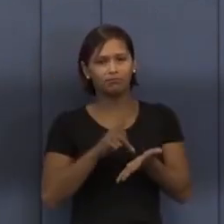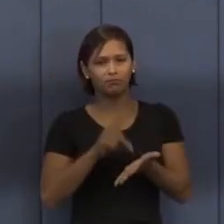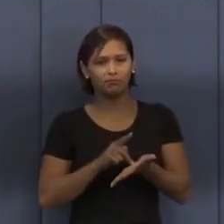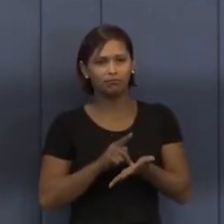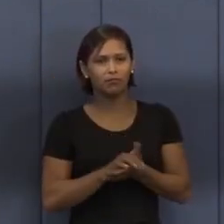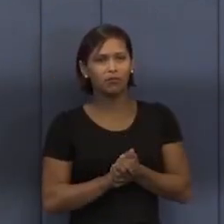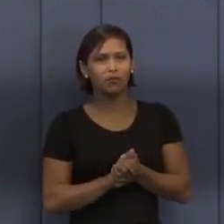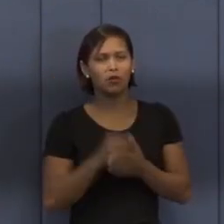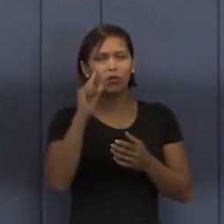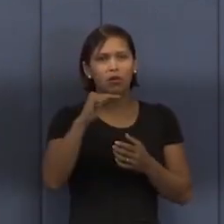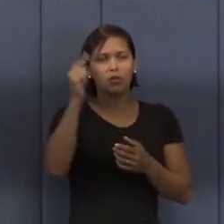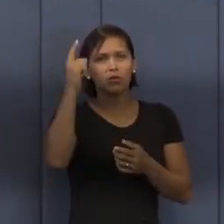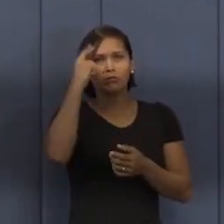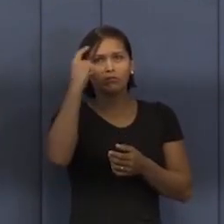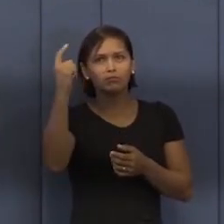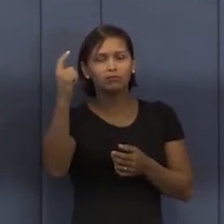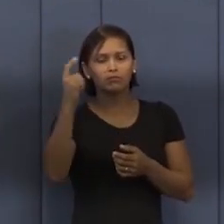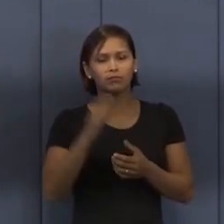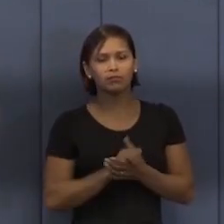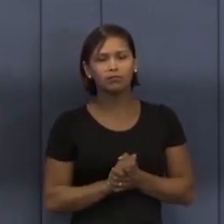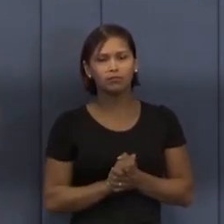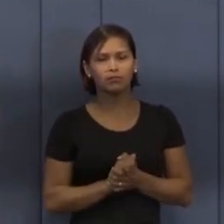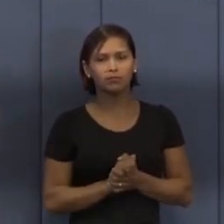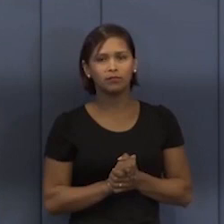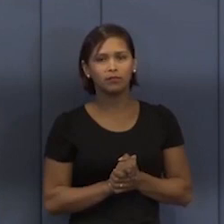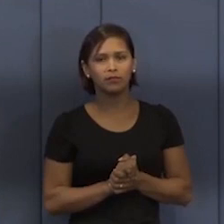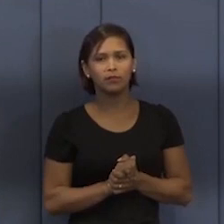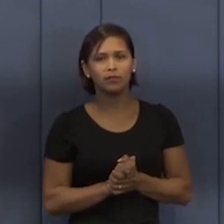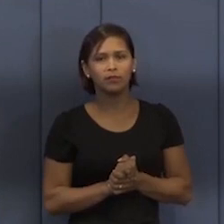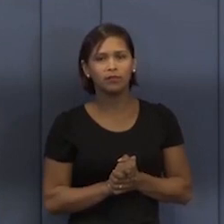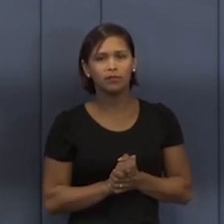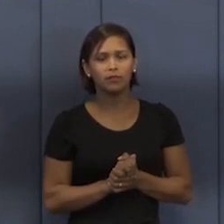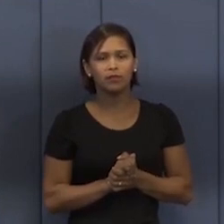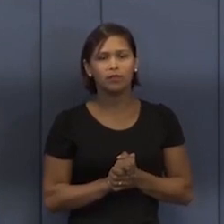Isso é imperialismo. Um outro conceito de imperialismo,